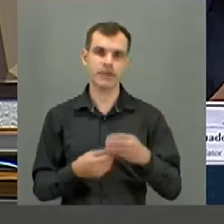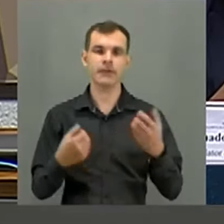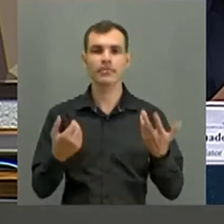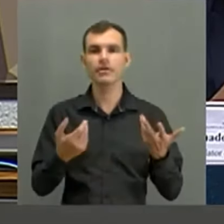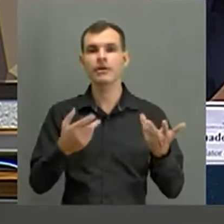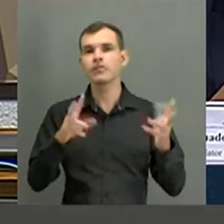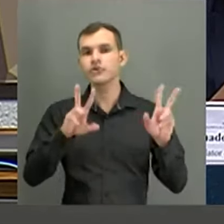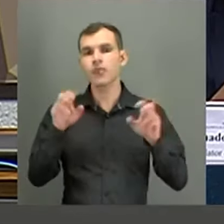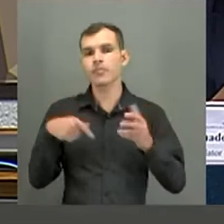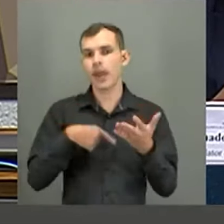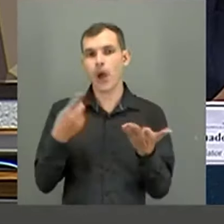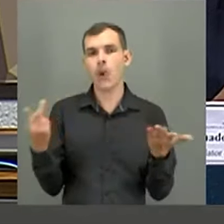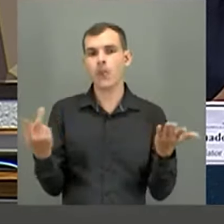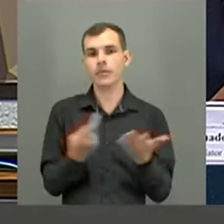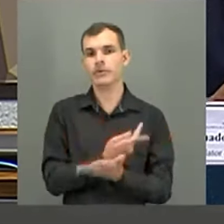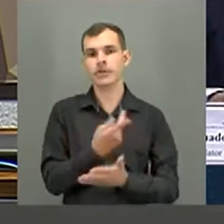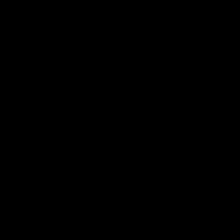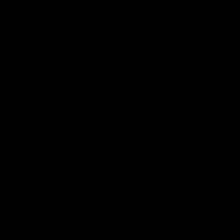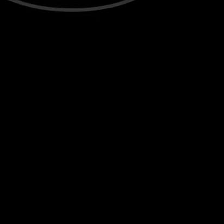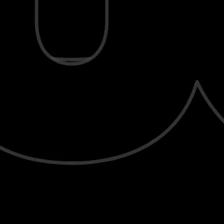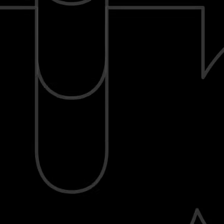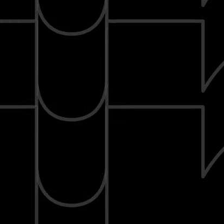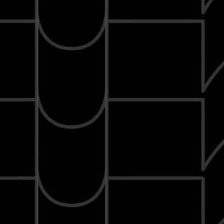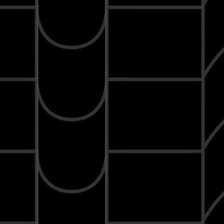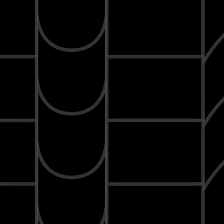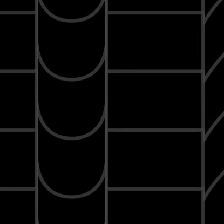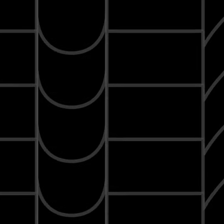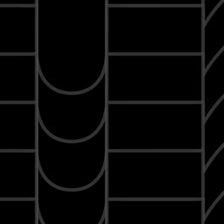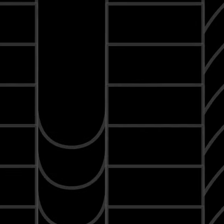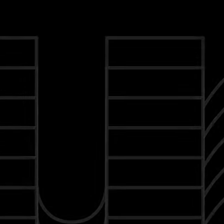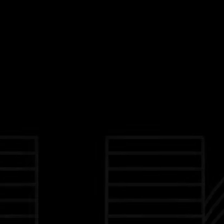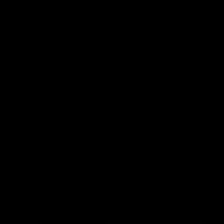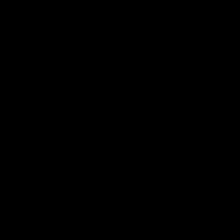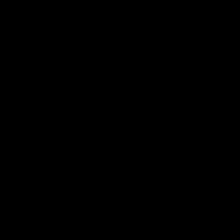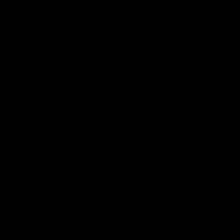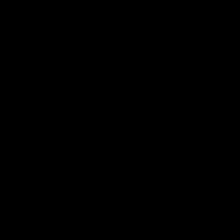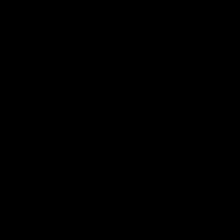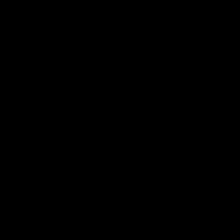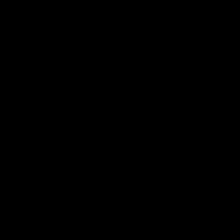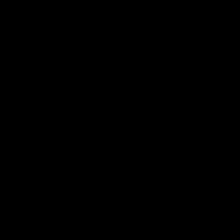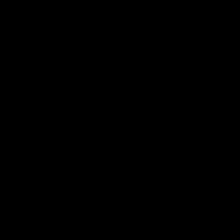aí no futebol carioca da segunda divisão. Uau! Wow.